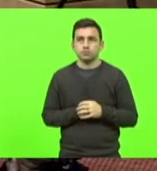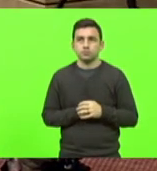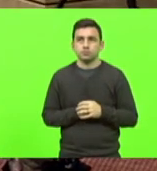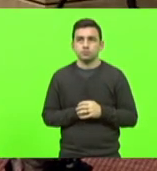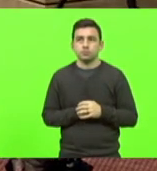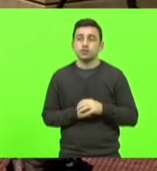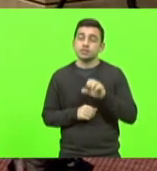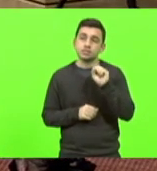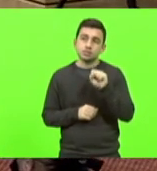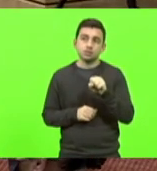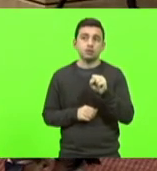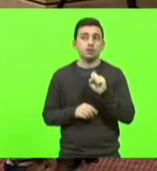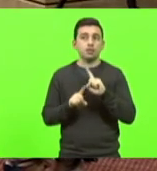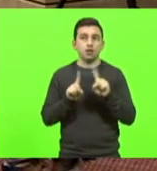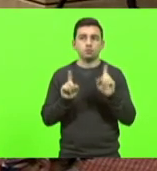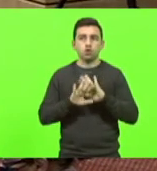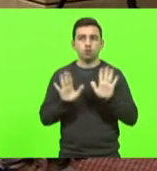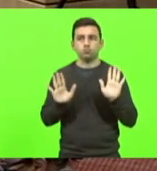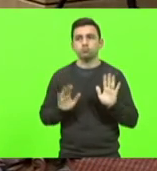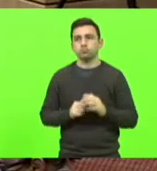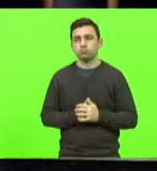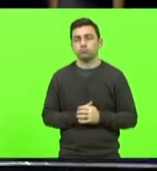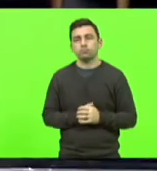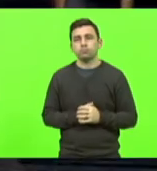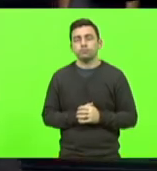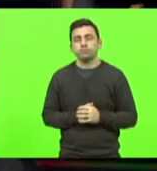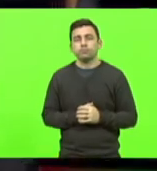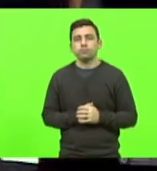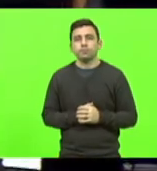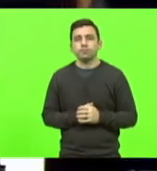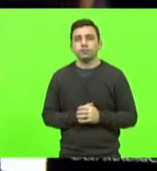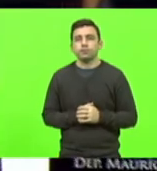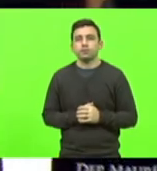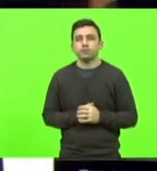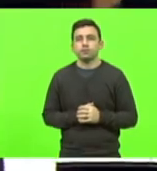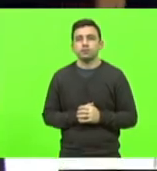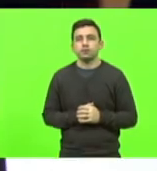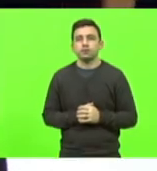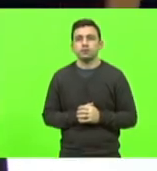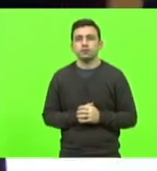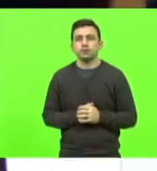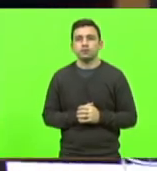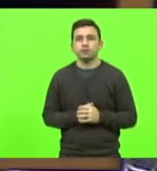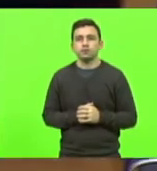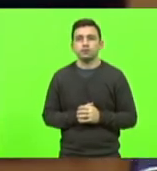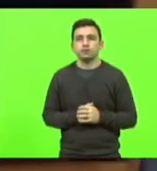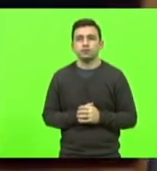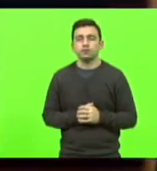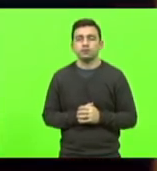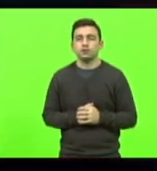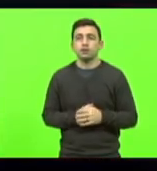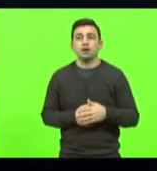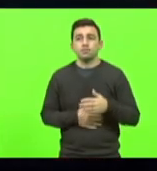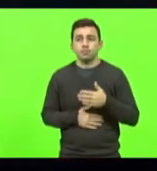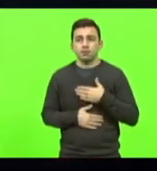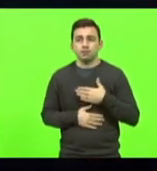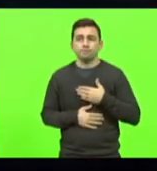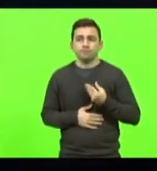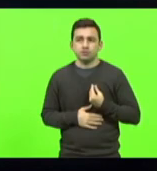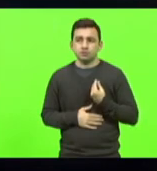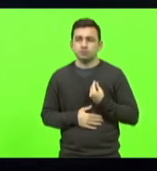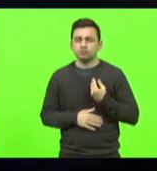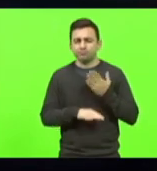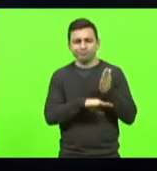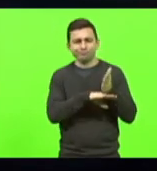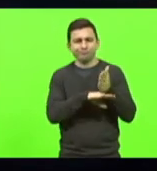uma nem dois sim não sim deu para levar só Presidente eu passei boa vida por parte da minha vida nos fóruns